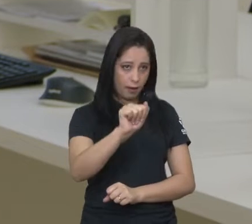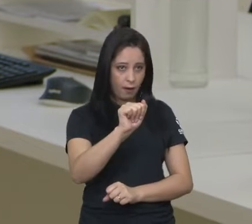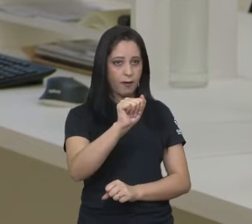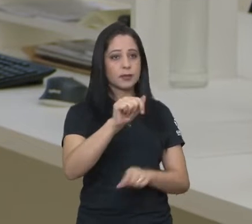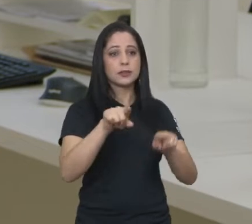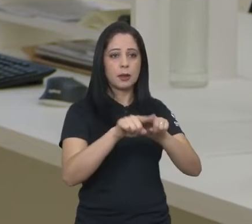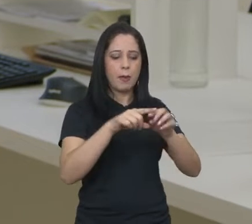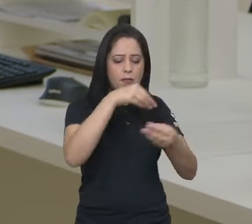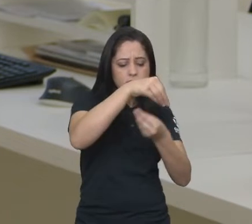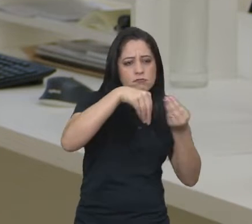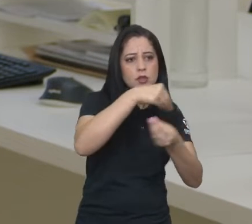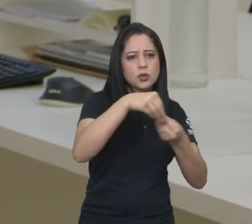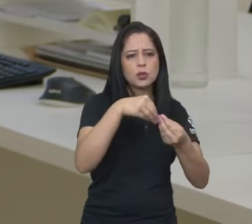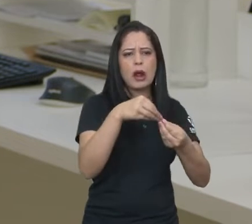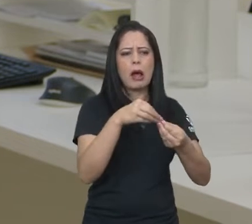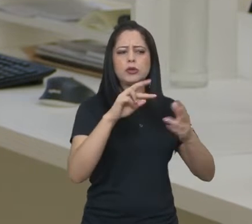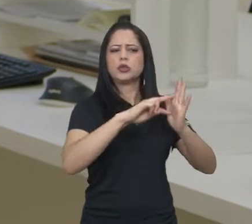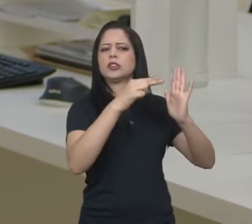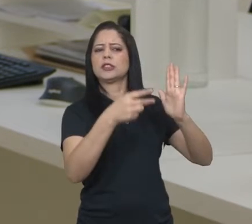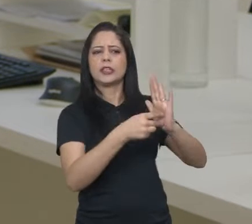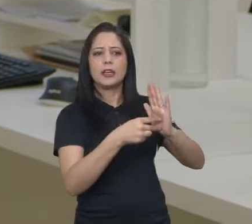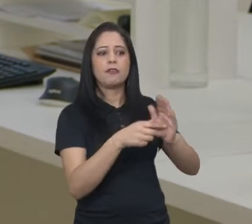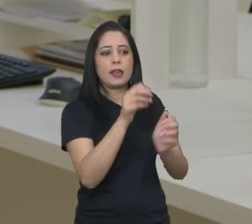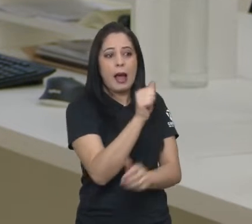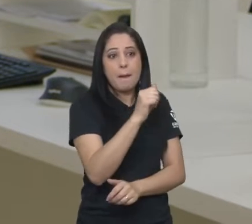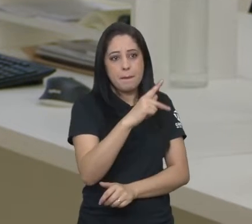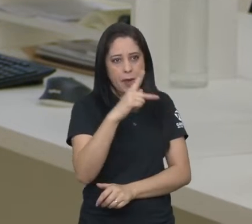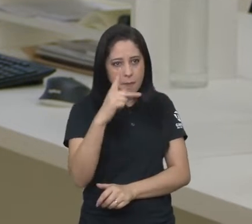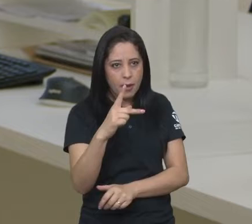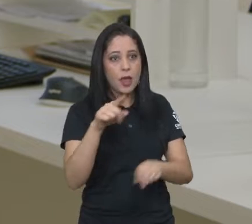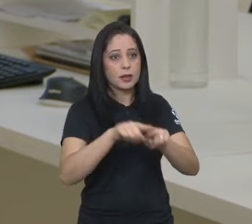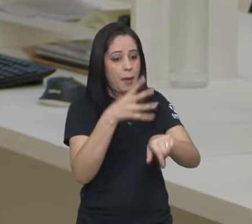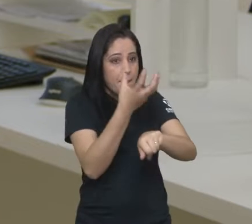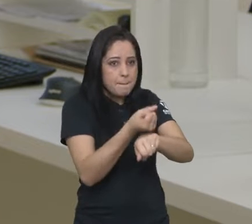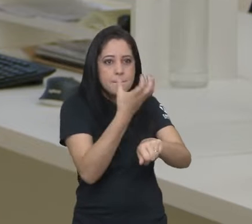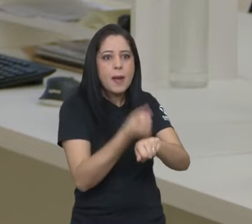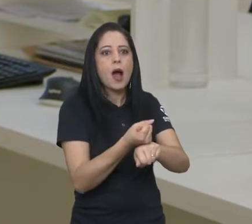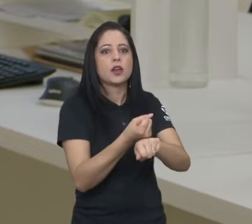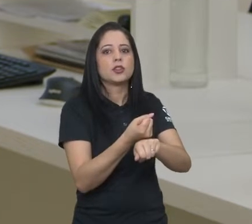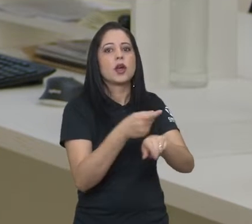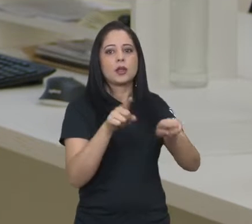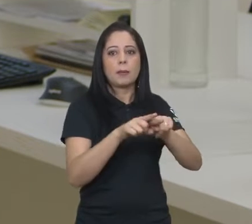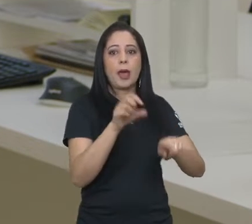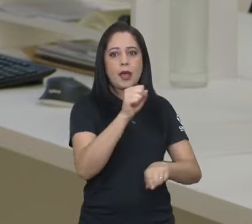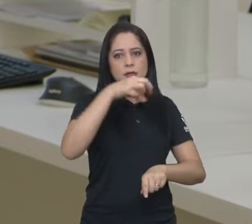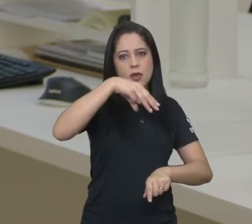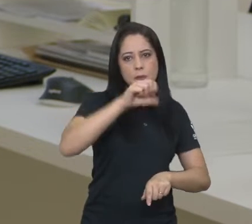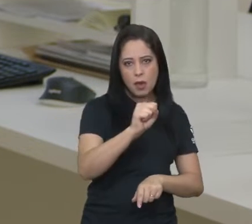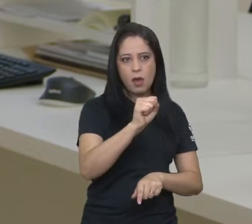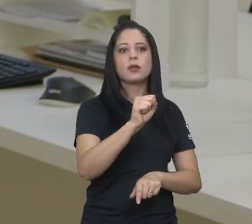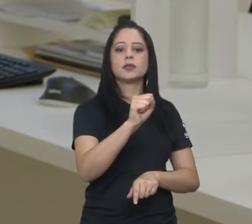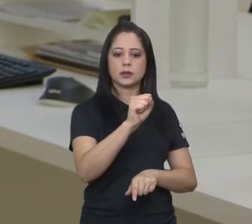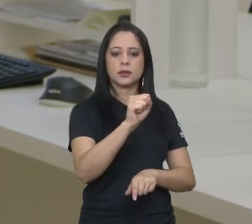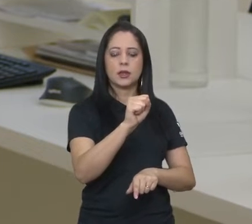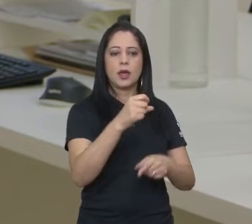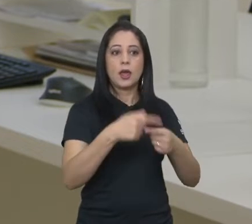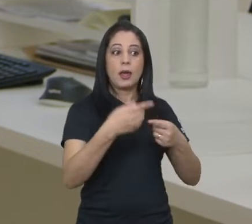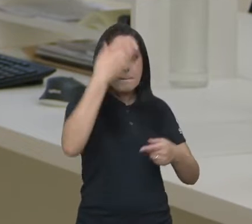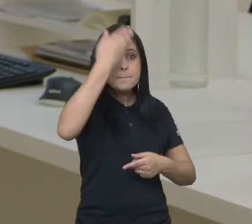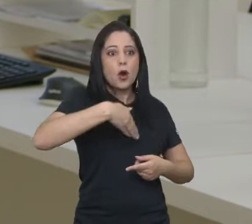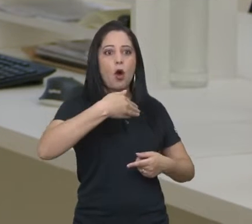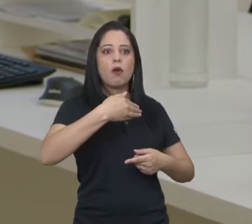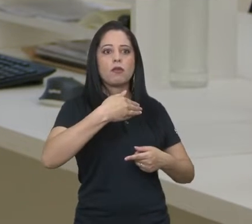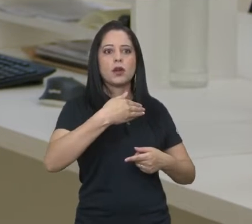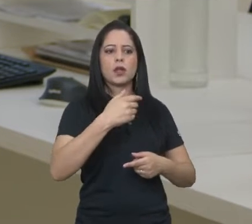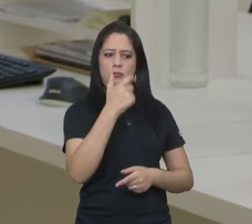alguns sites mencionam, que é você utilizar um aplicativo externo, ou um celular, ou até mesmo SMS, para confirmar que